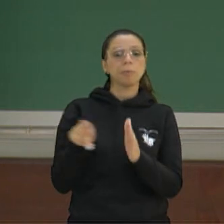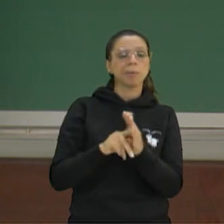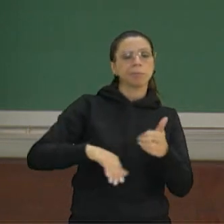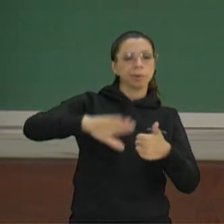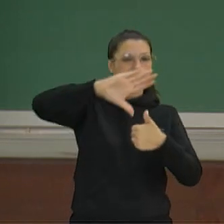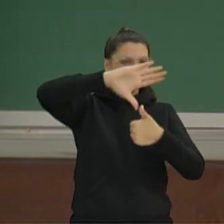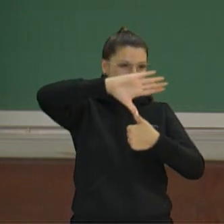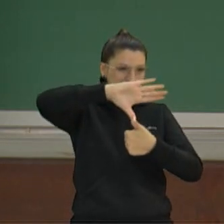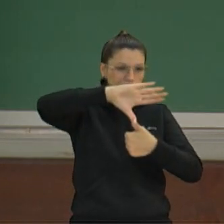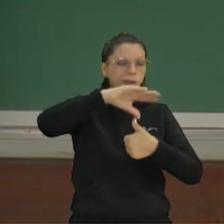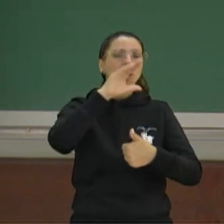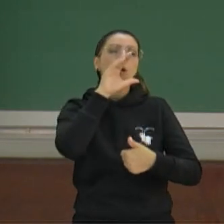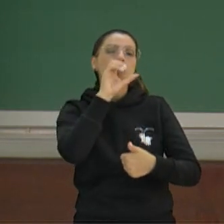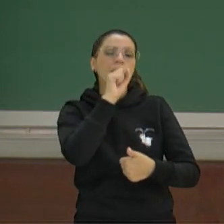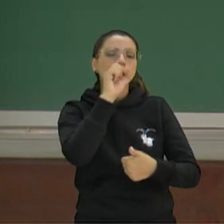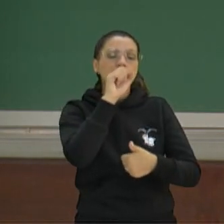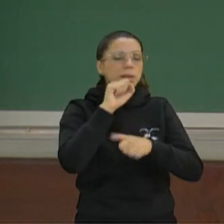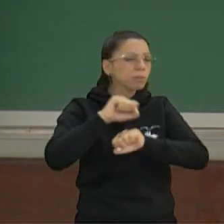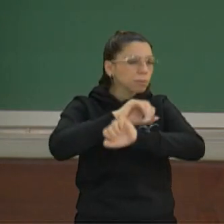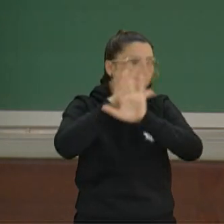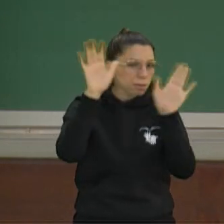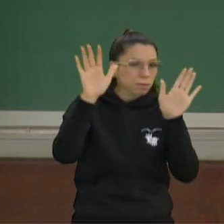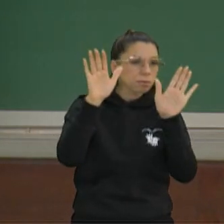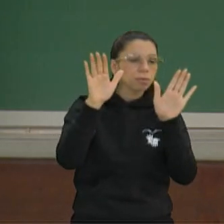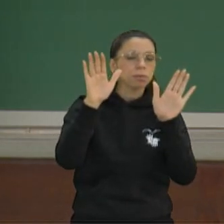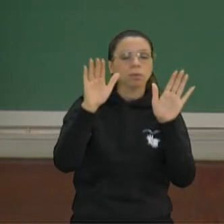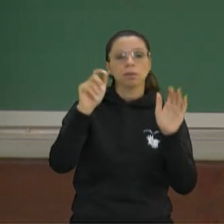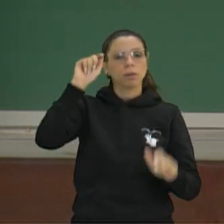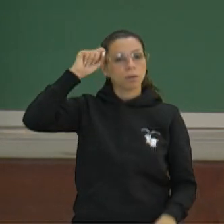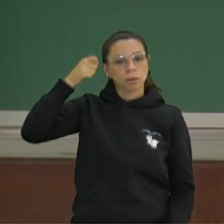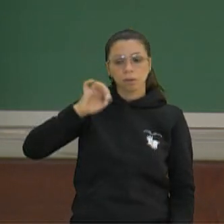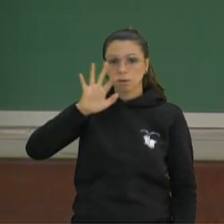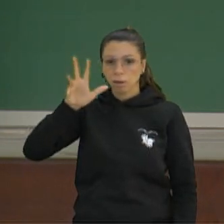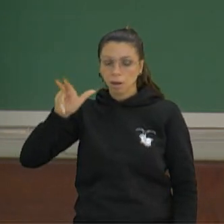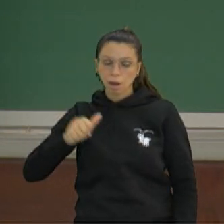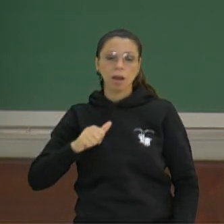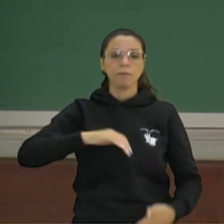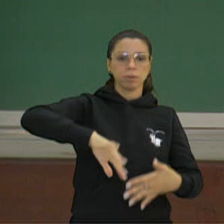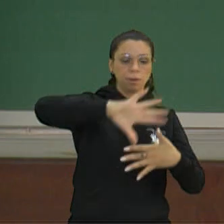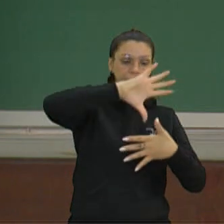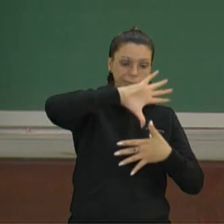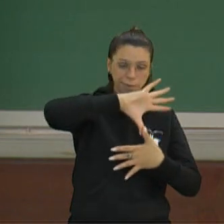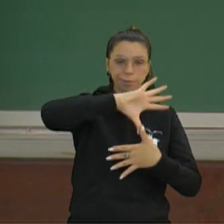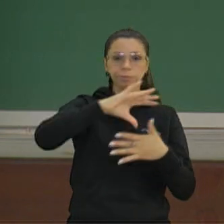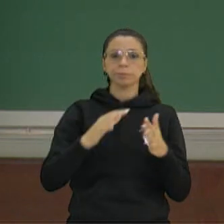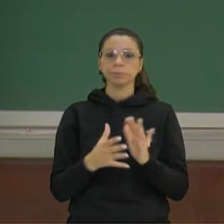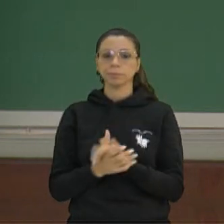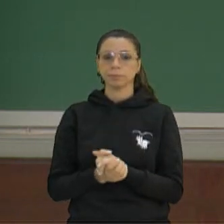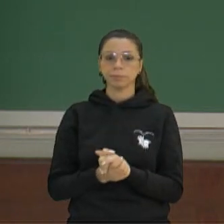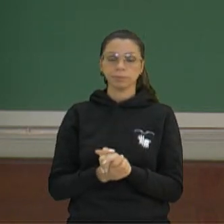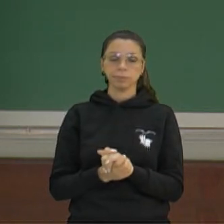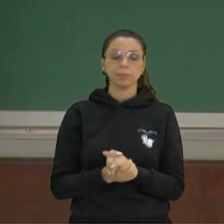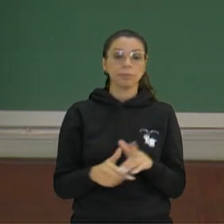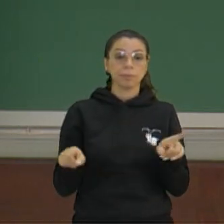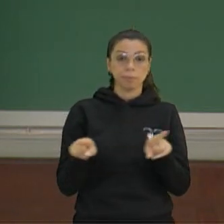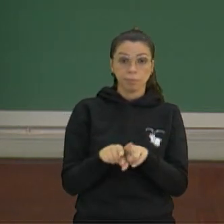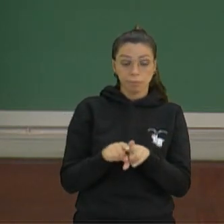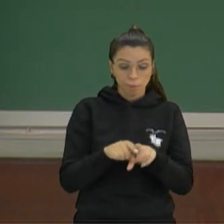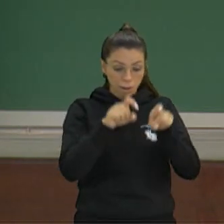que é esse laranja mais claro, aqui na África, América. Aí nós vamos ter